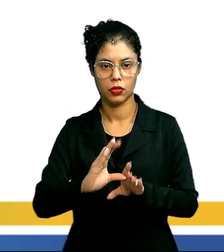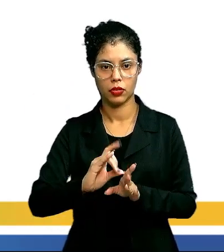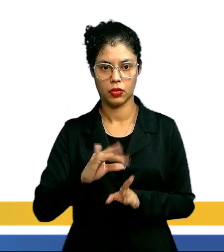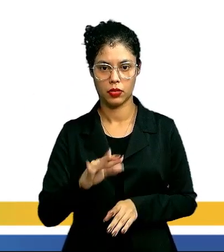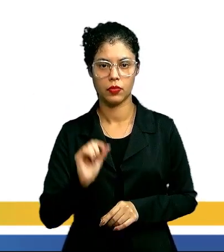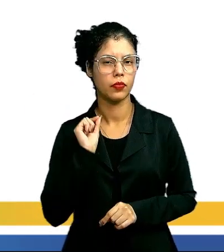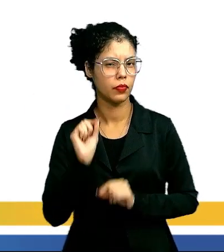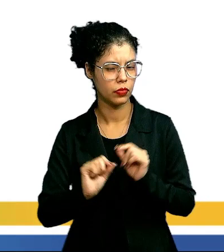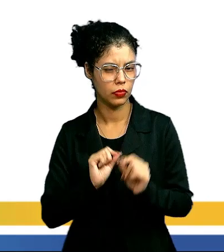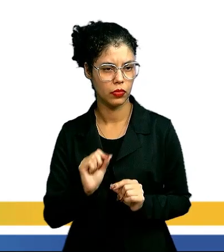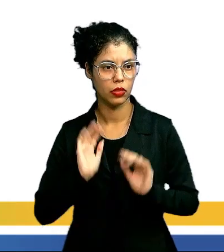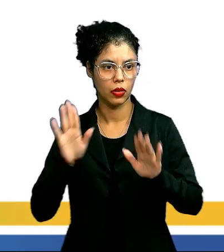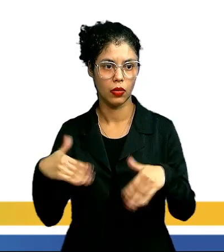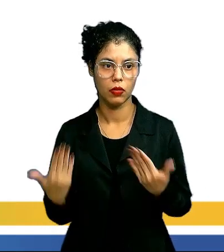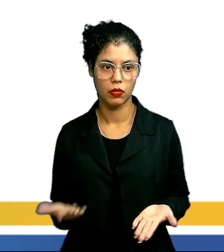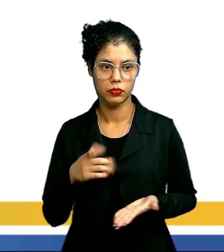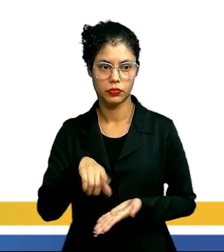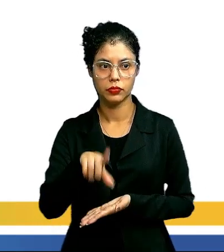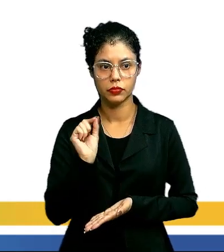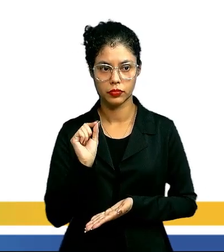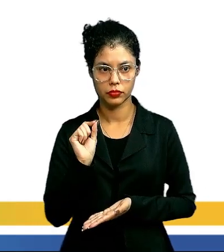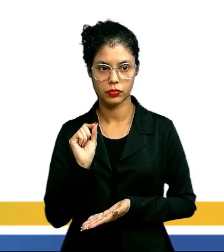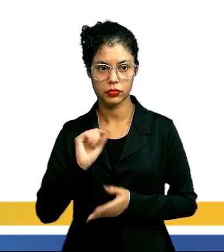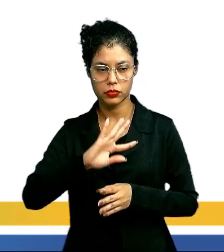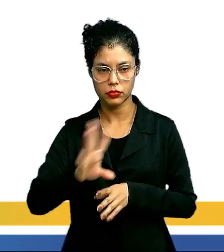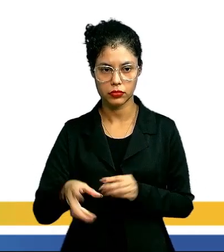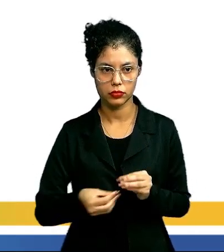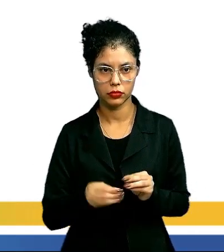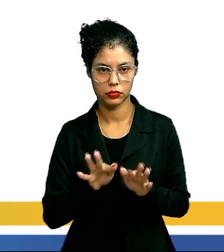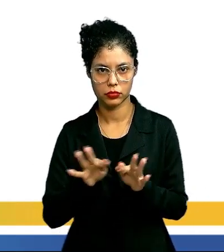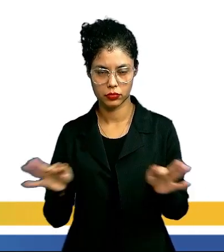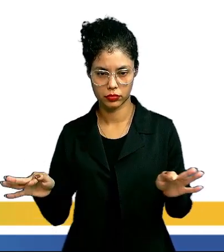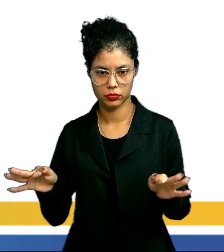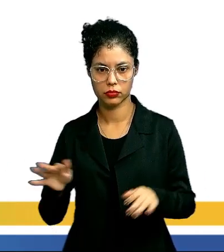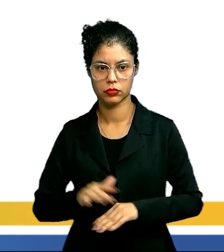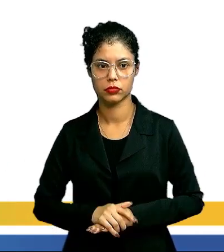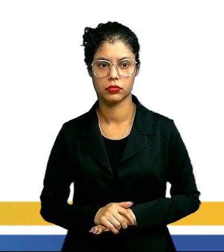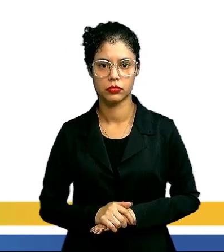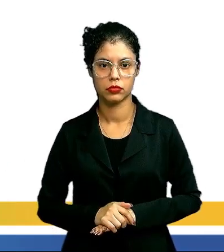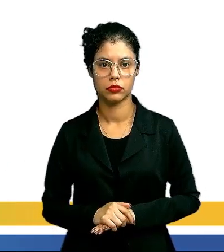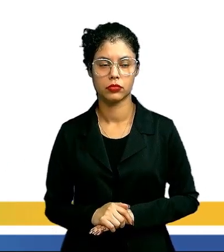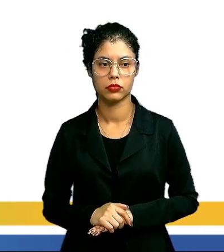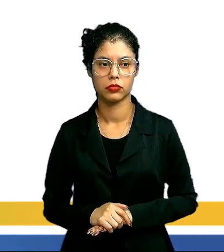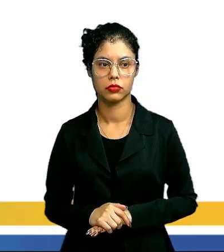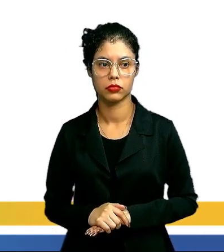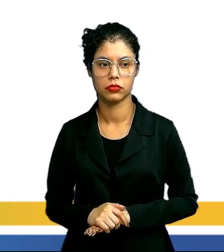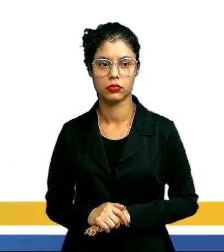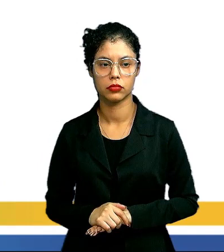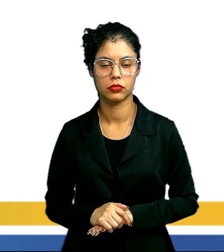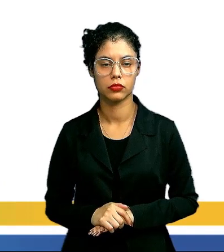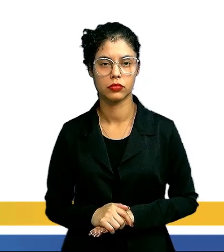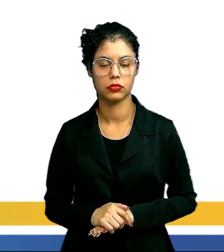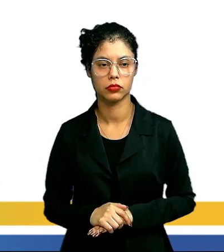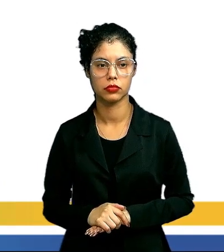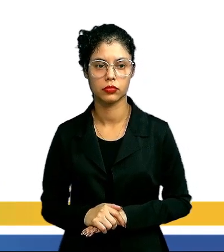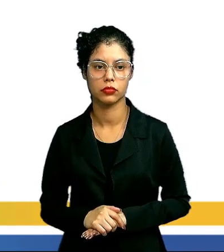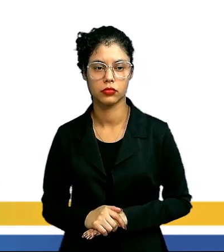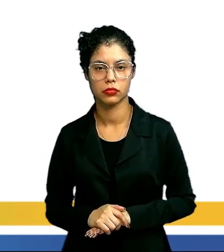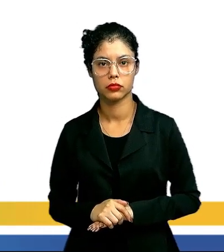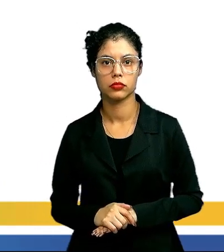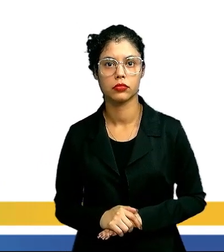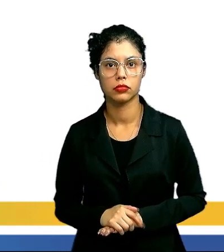multiplicar o capital por E aí tem um espaçamento para colocar uma das alternativas Qual das alternativas